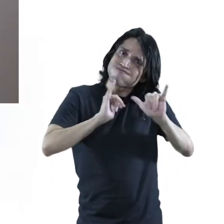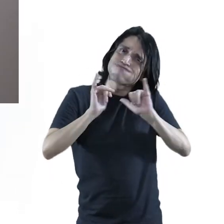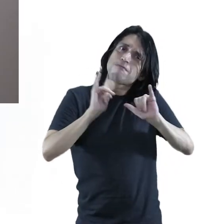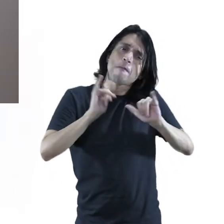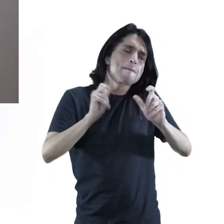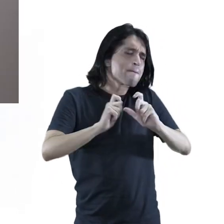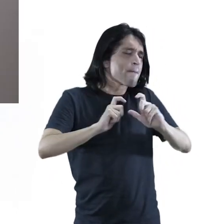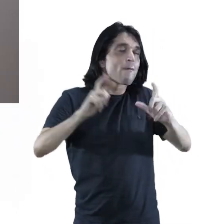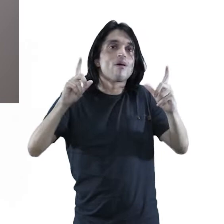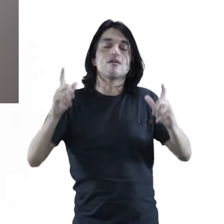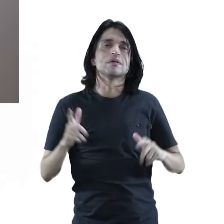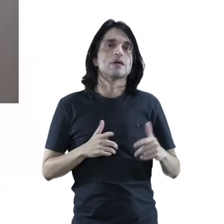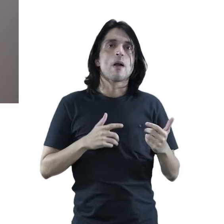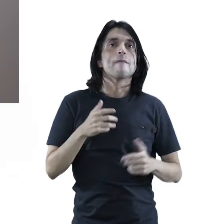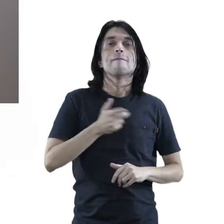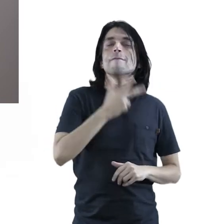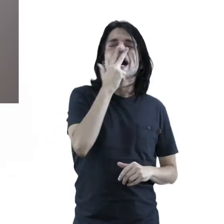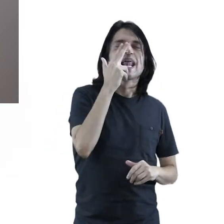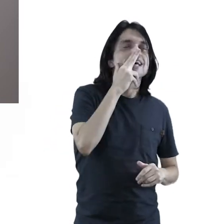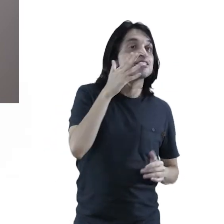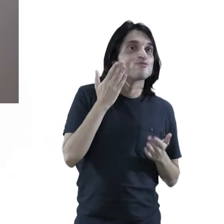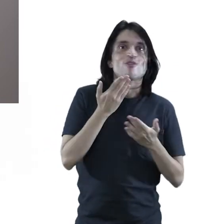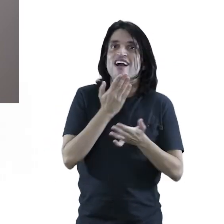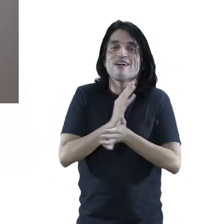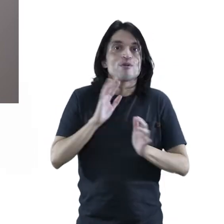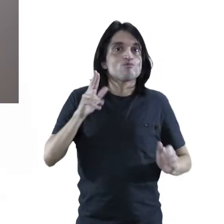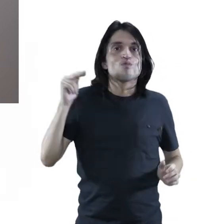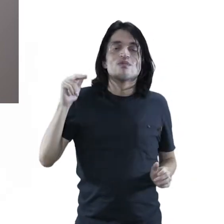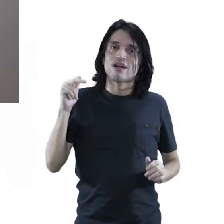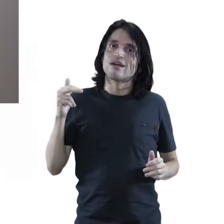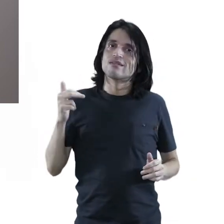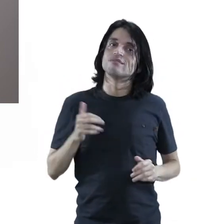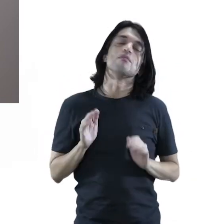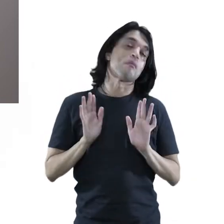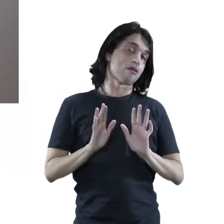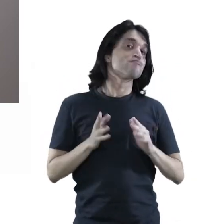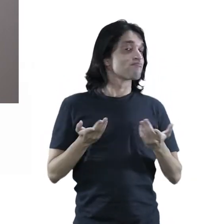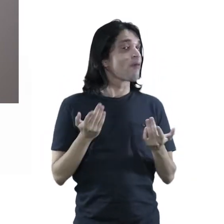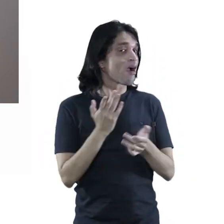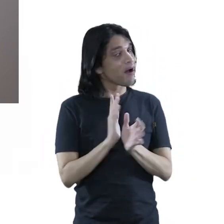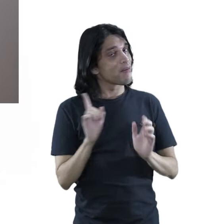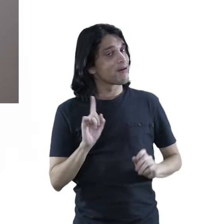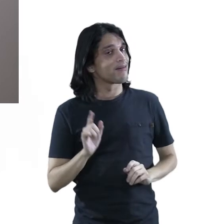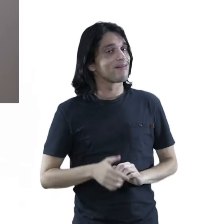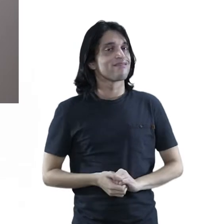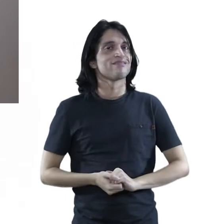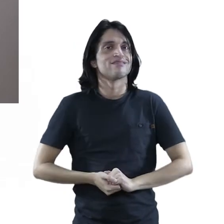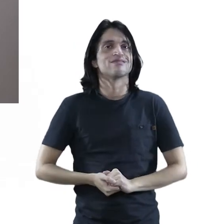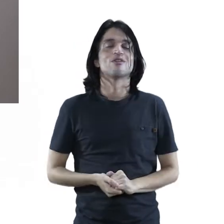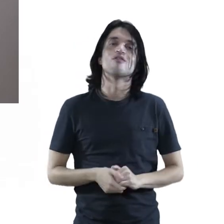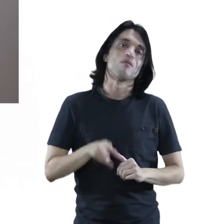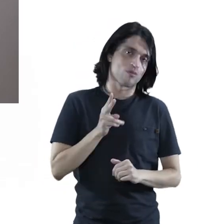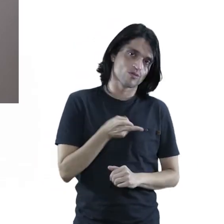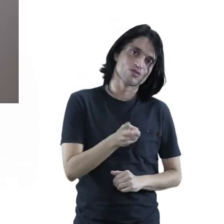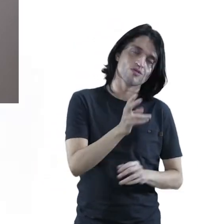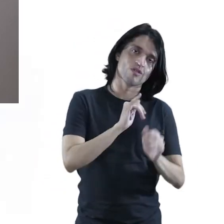A matemática é assim, rica em informações. Parece que não acaba. Ou será que acaba? Bom, por